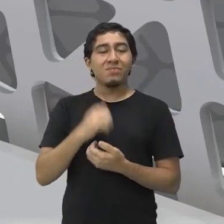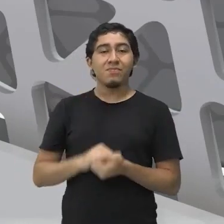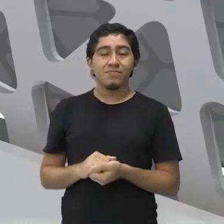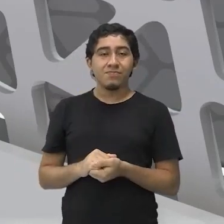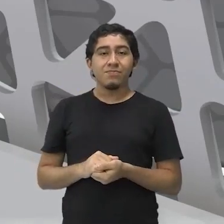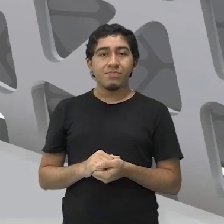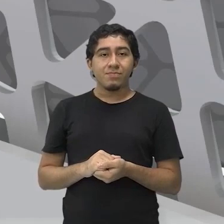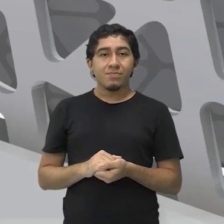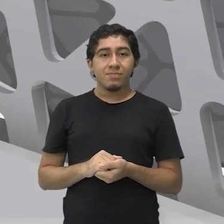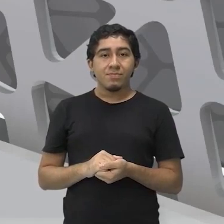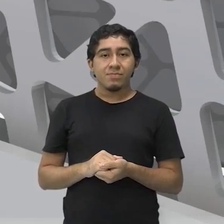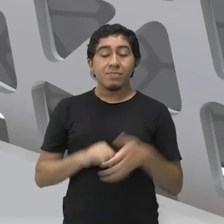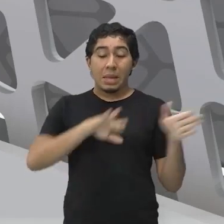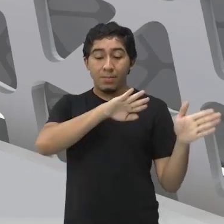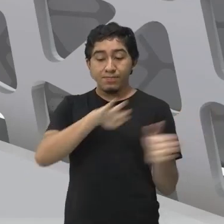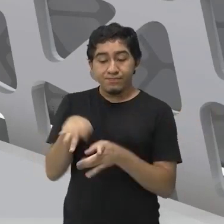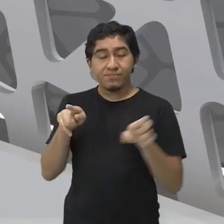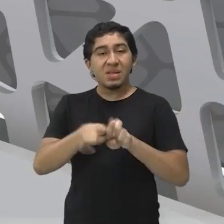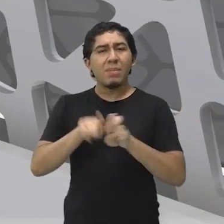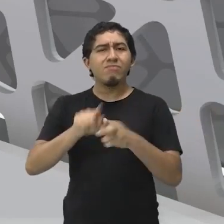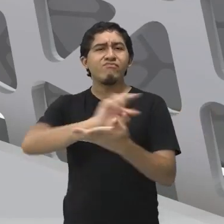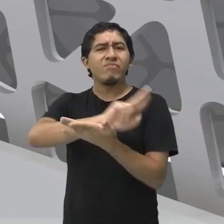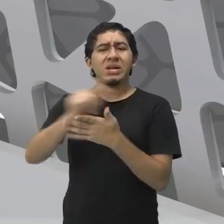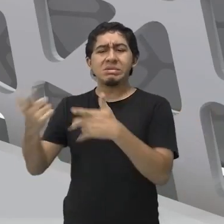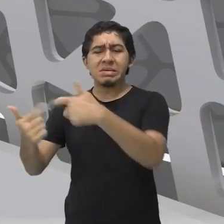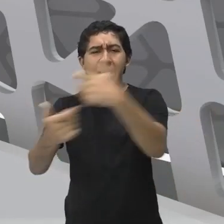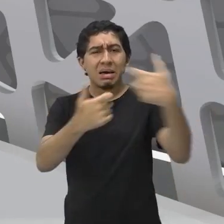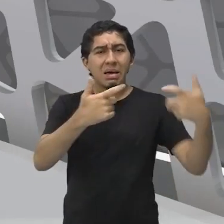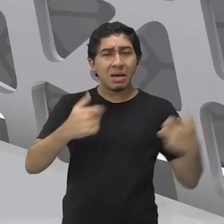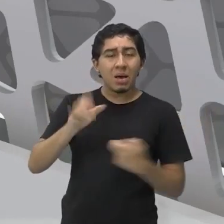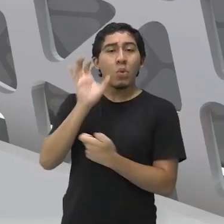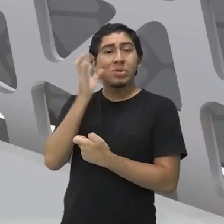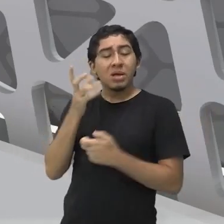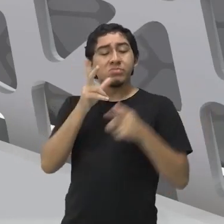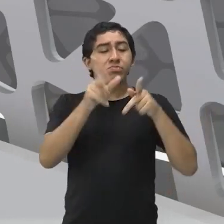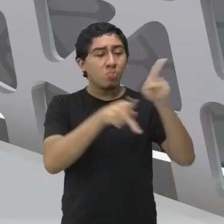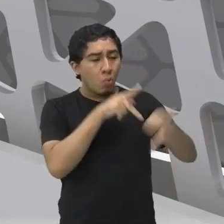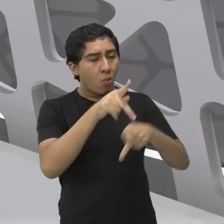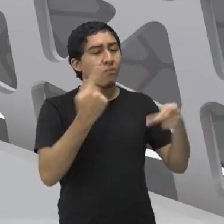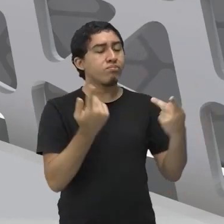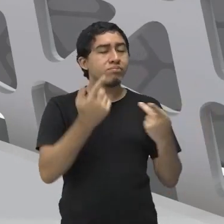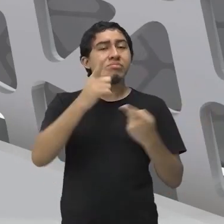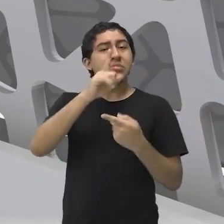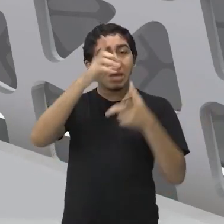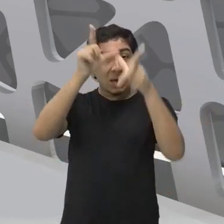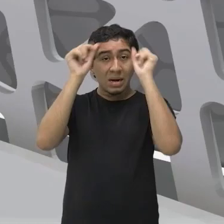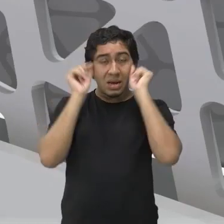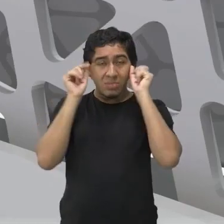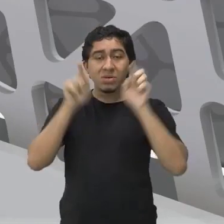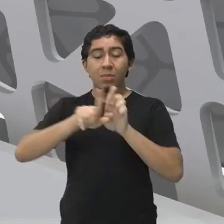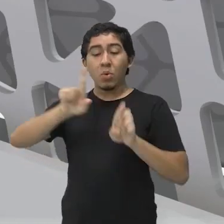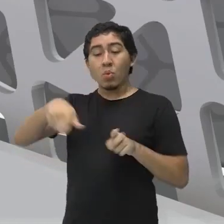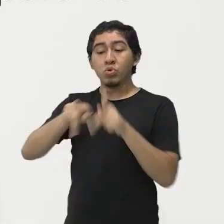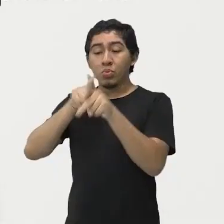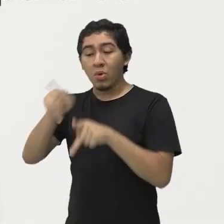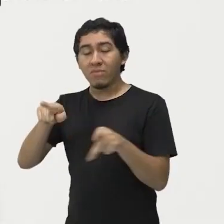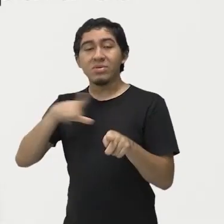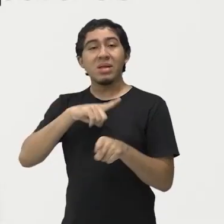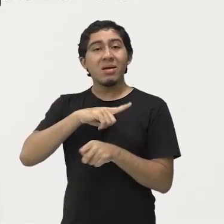ali entre os gregos e outros povos, a gente vai destacar aqui na nossa revisão as guerras médicas. Olha